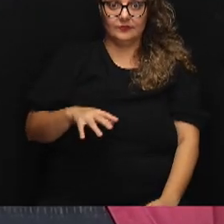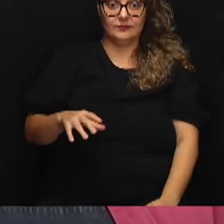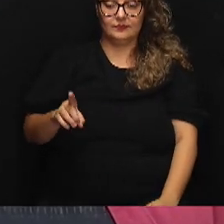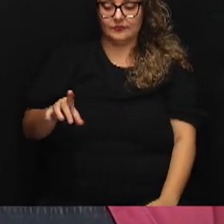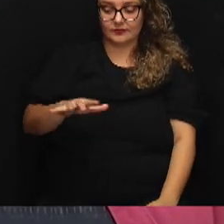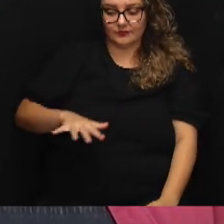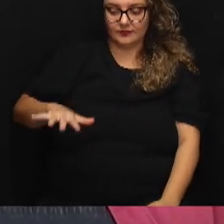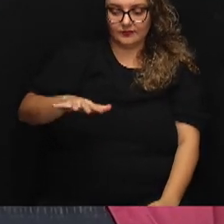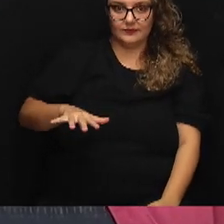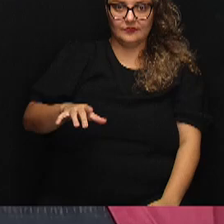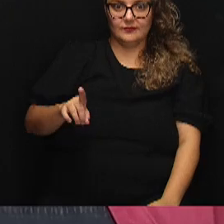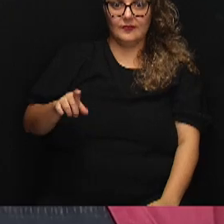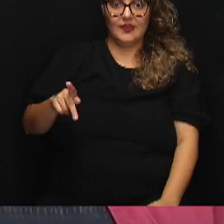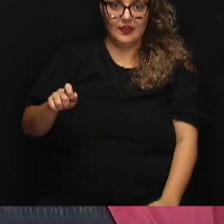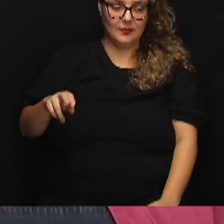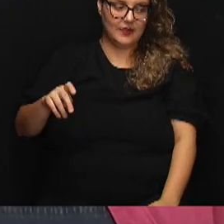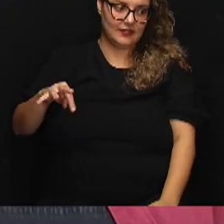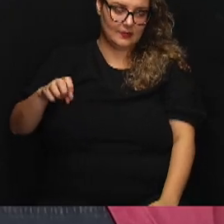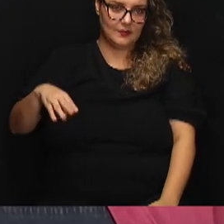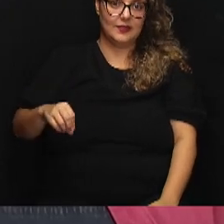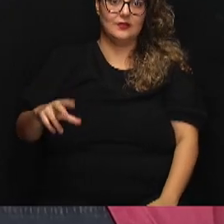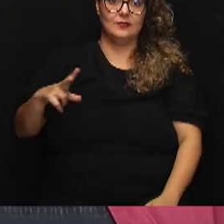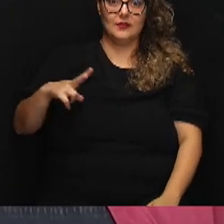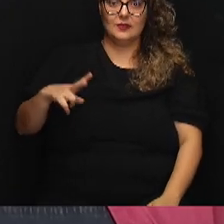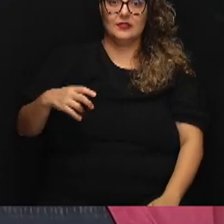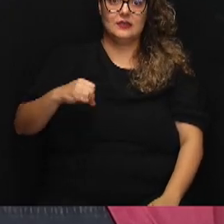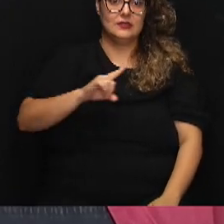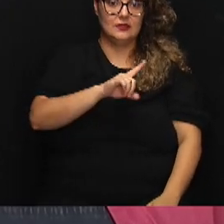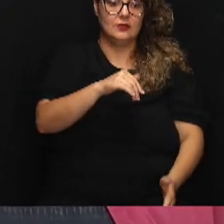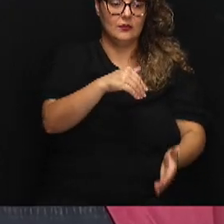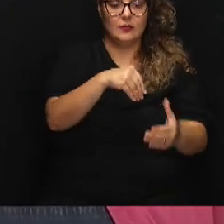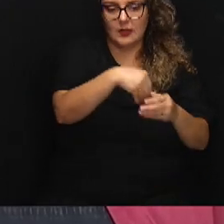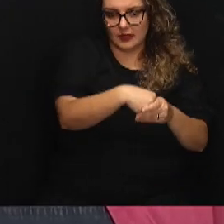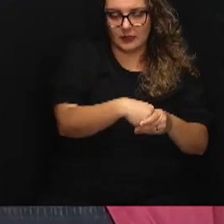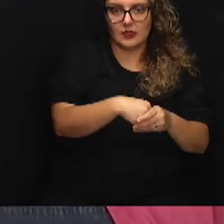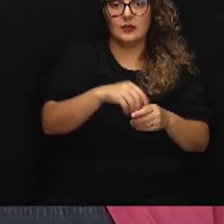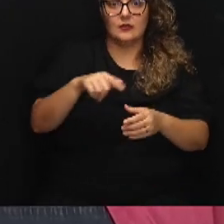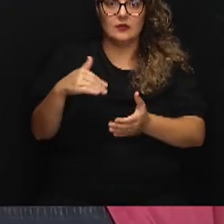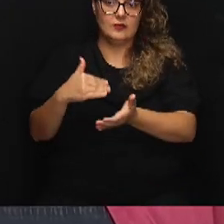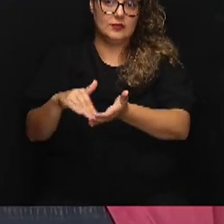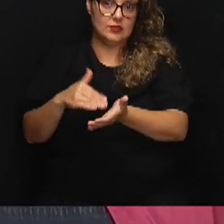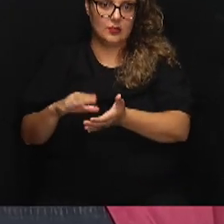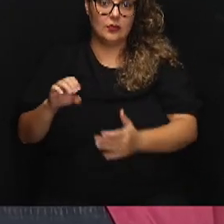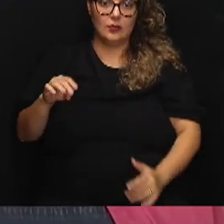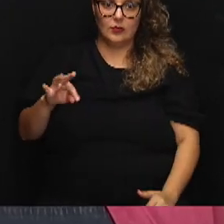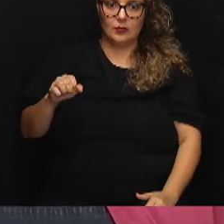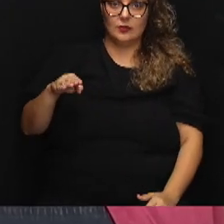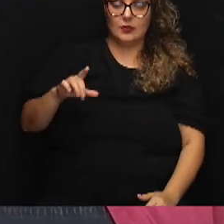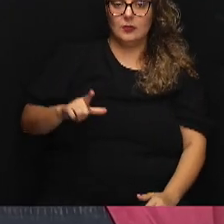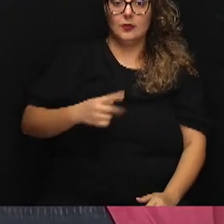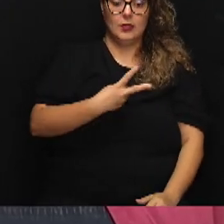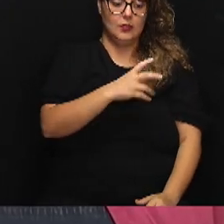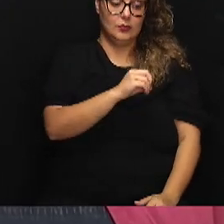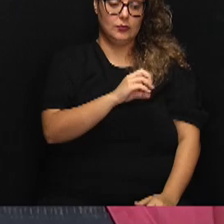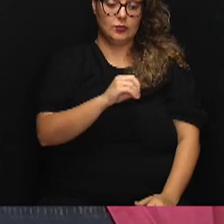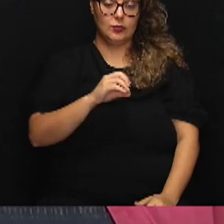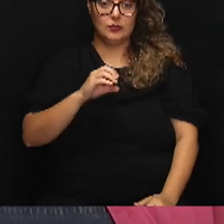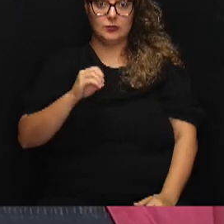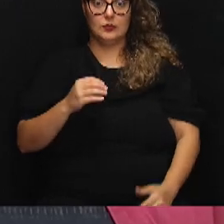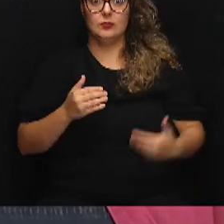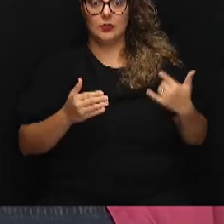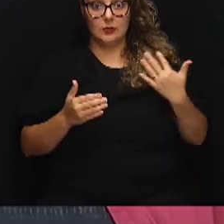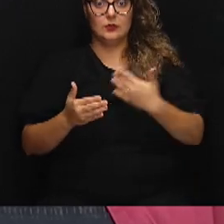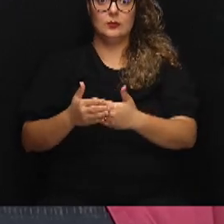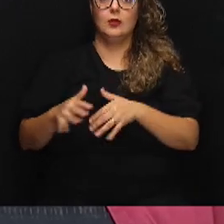Se não for interno, é externo, com um escritório contábil ou algo assim. E aí, dos anos 2000 para cá, surgiu um novo movimento